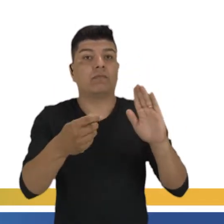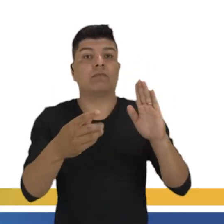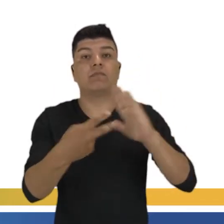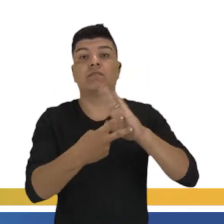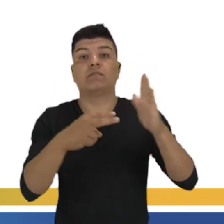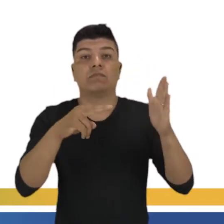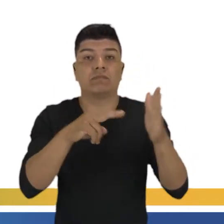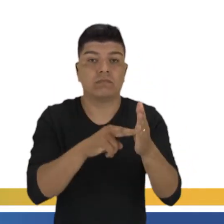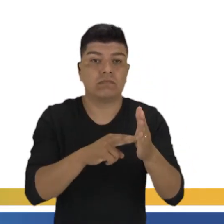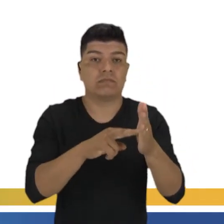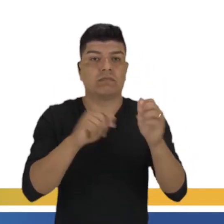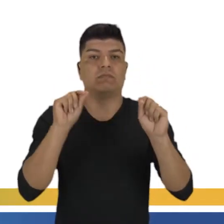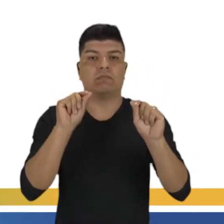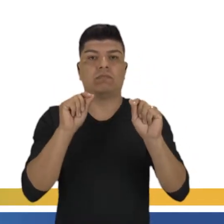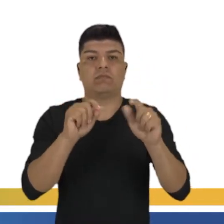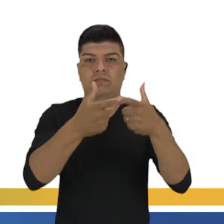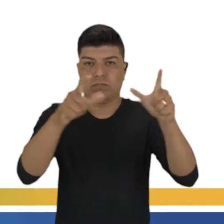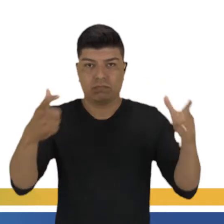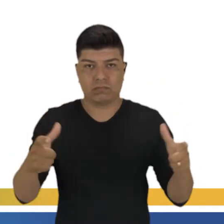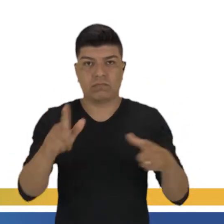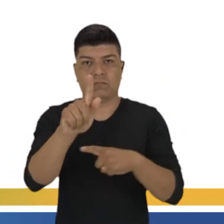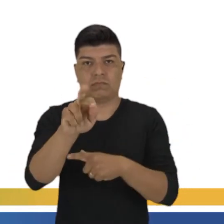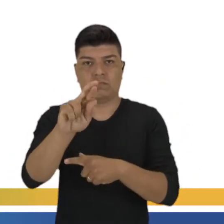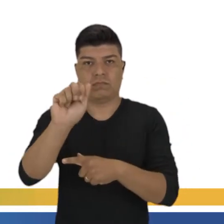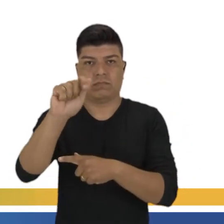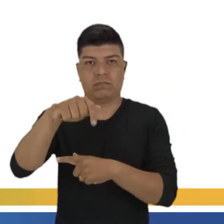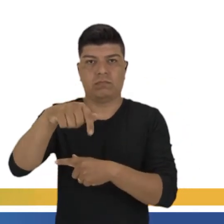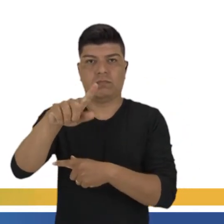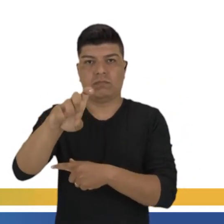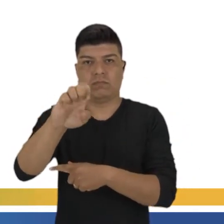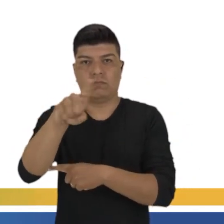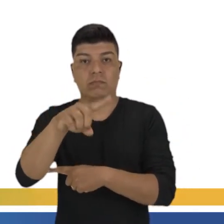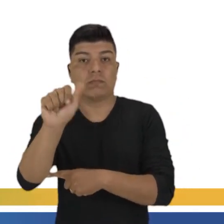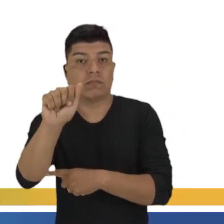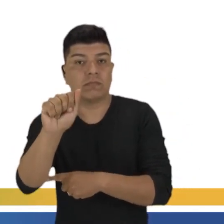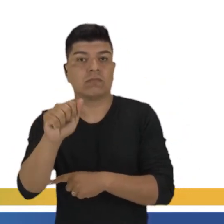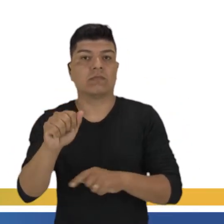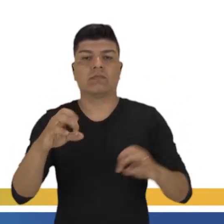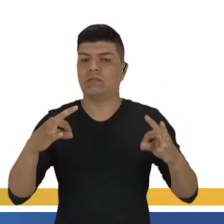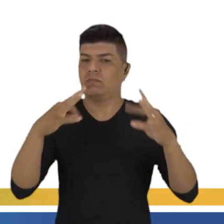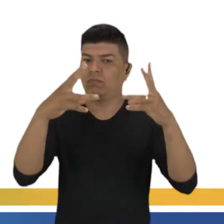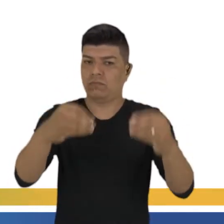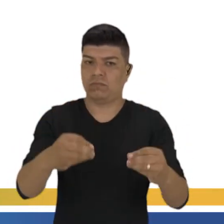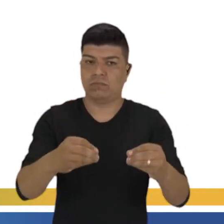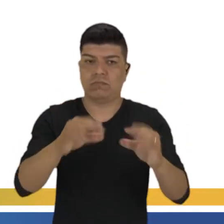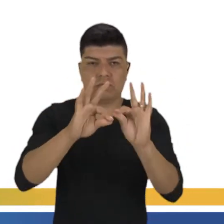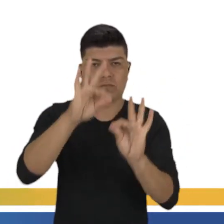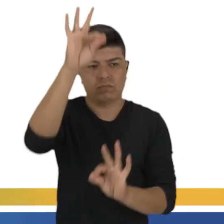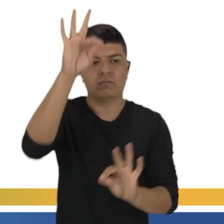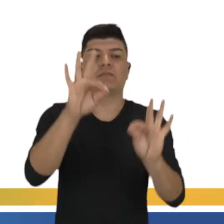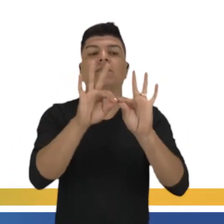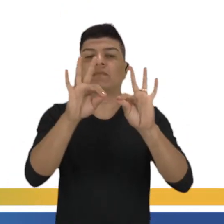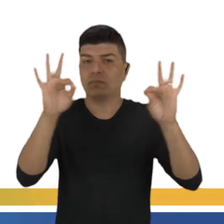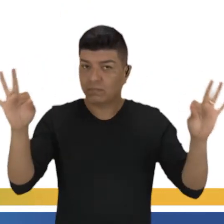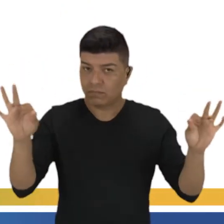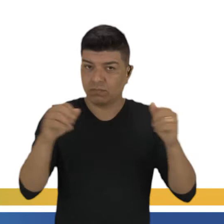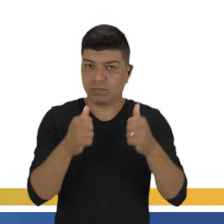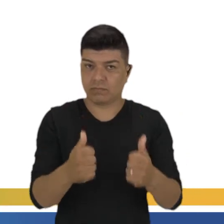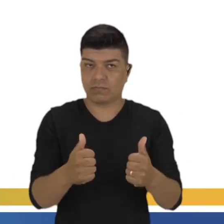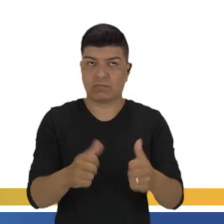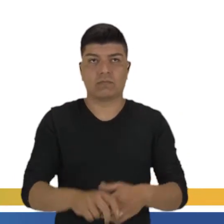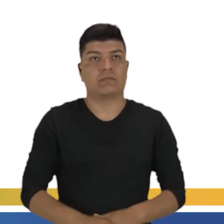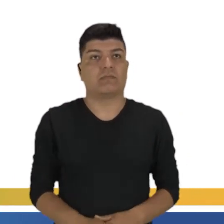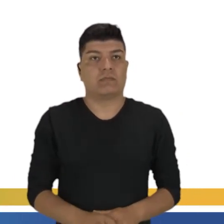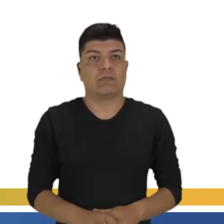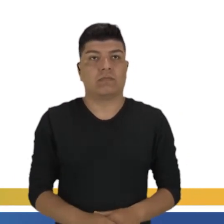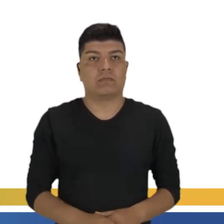Então, grandeza é tudo aquilo que pode ser mensurável, ou seja, medido, tá ok? E